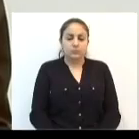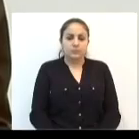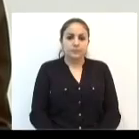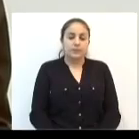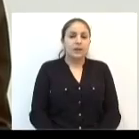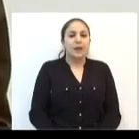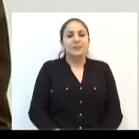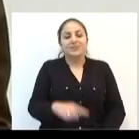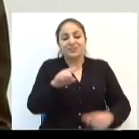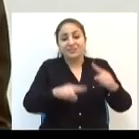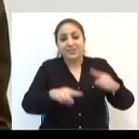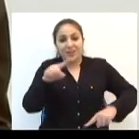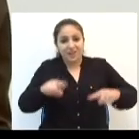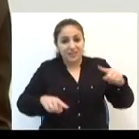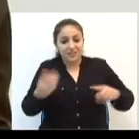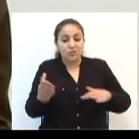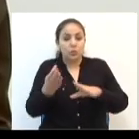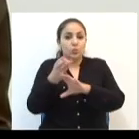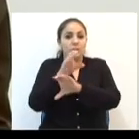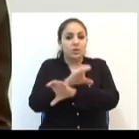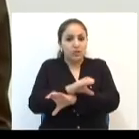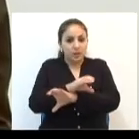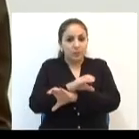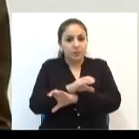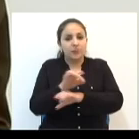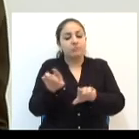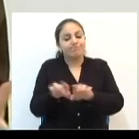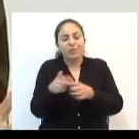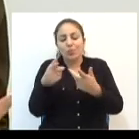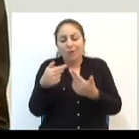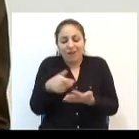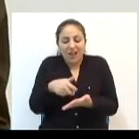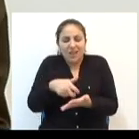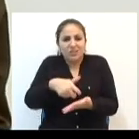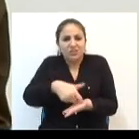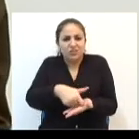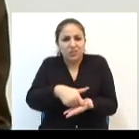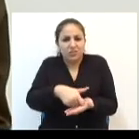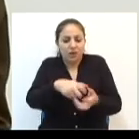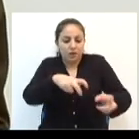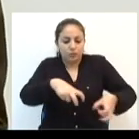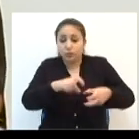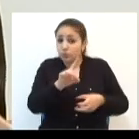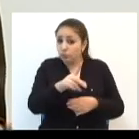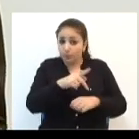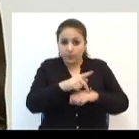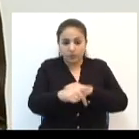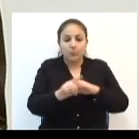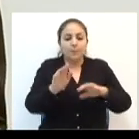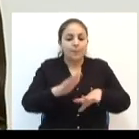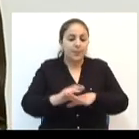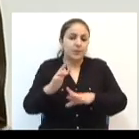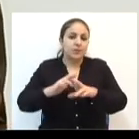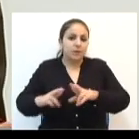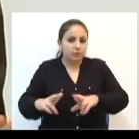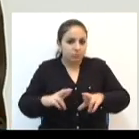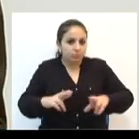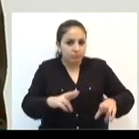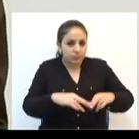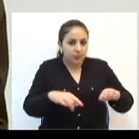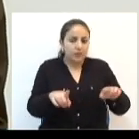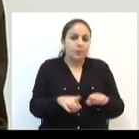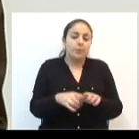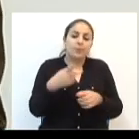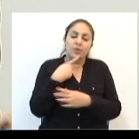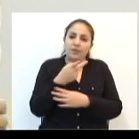As oscilações do clima têm castigado a agricultura não apenas aqui em Passo Fundo, como em outras regiões. Então,